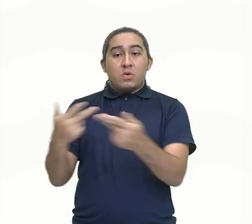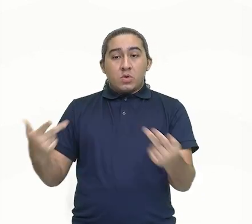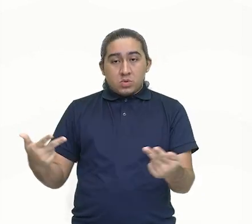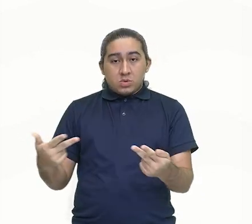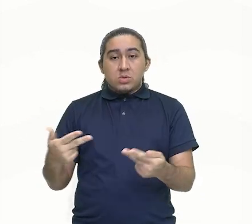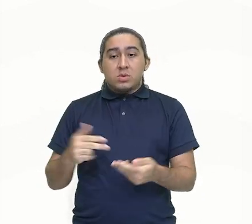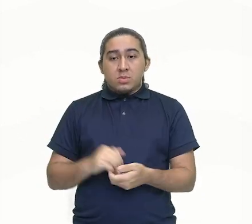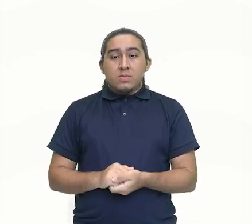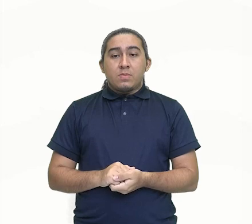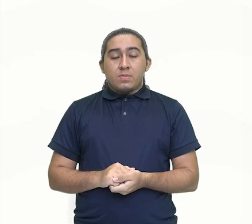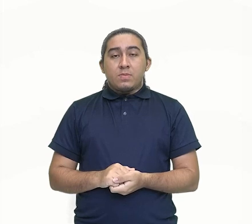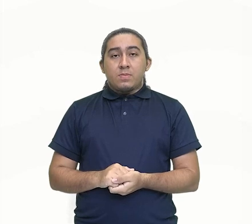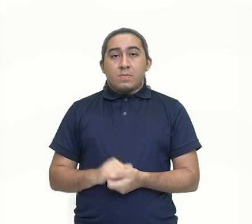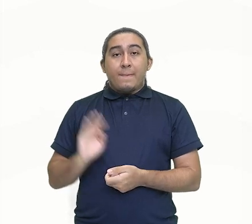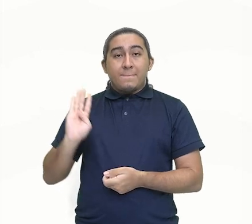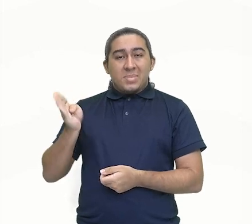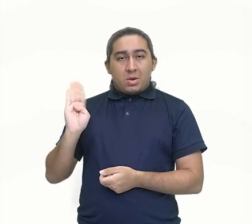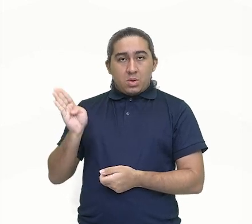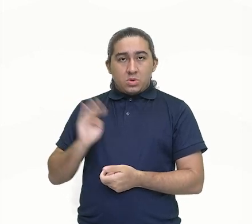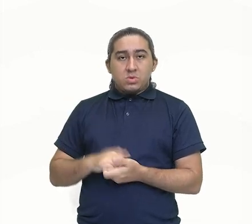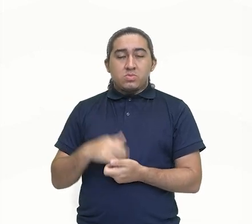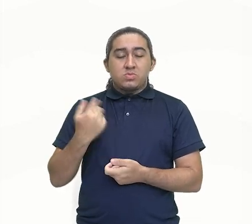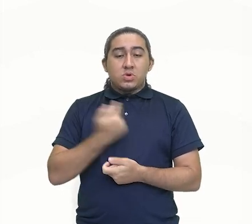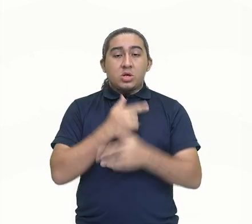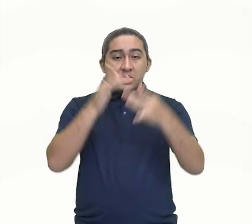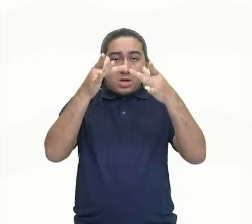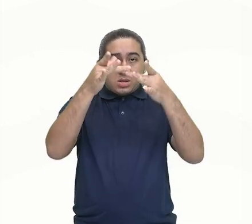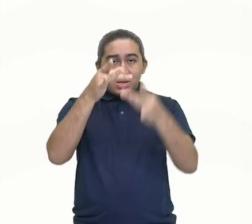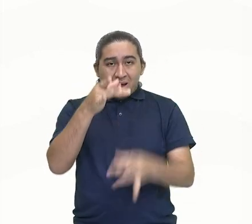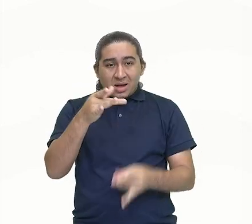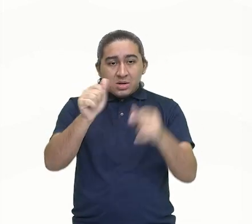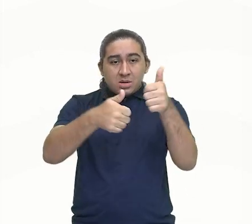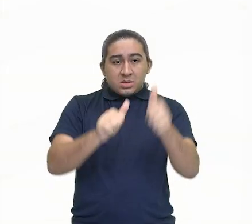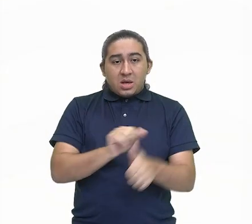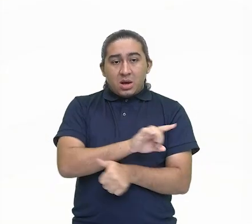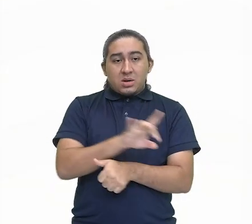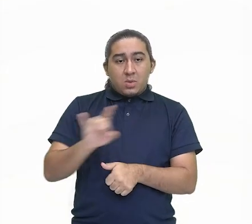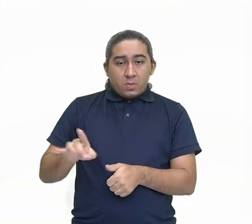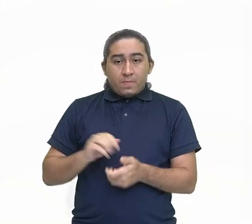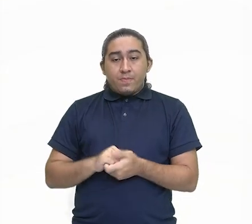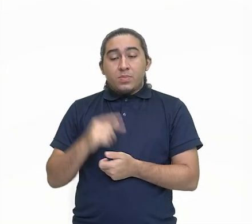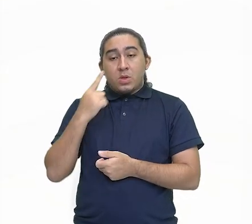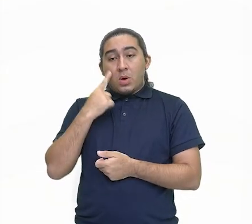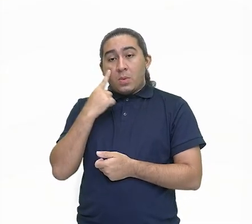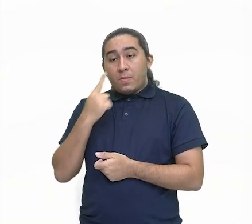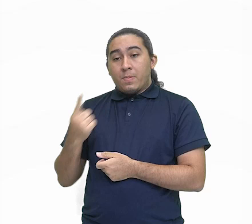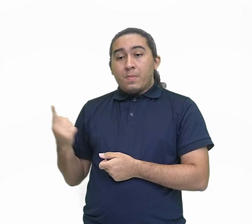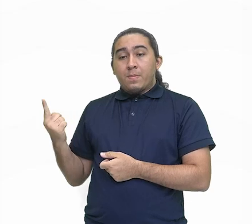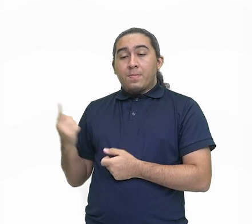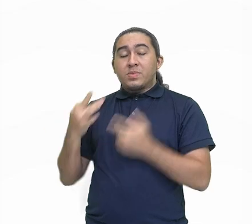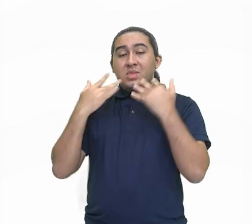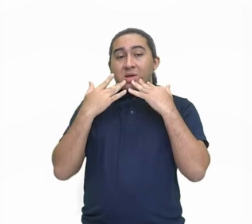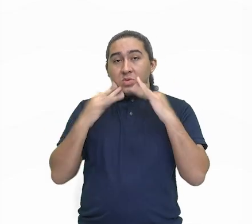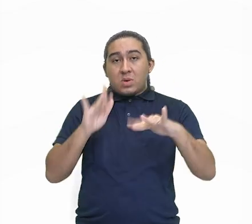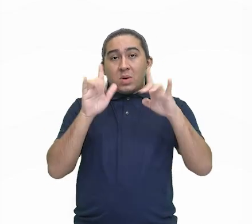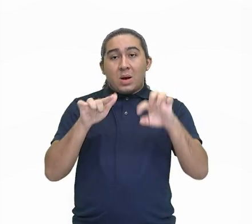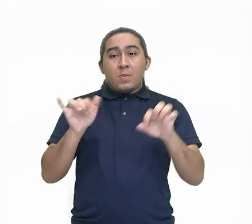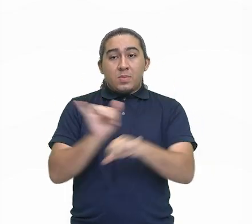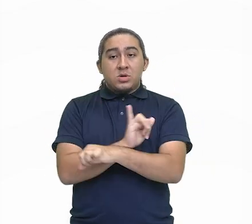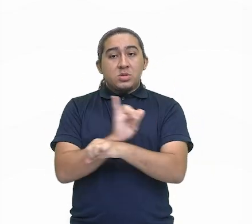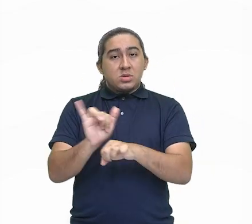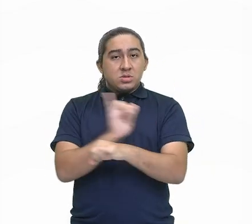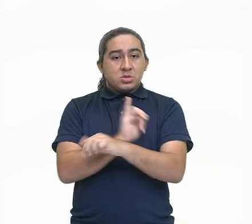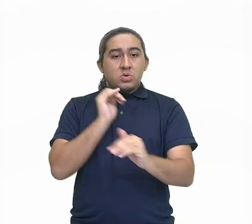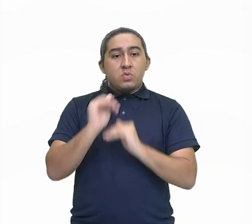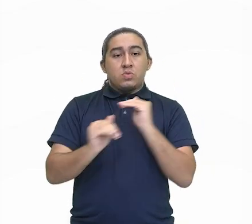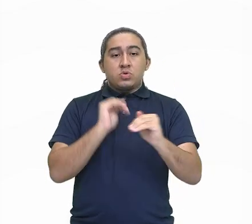diversidade biológica. E nós vamos ver sobre cada um destes. Veja aí que a seleção natural, ela é um mecanismo